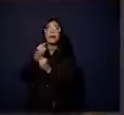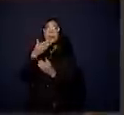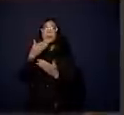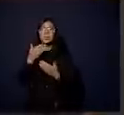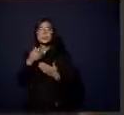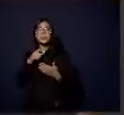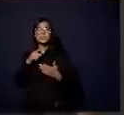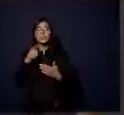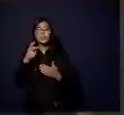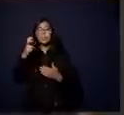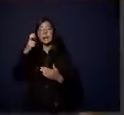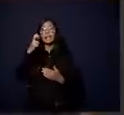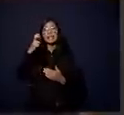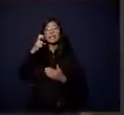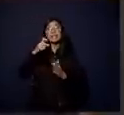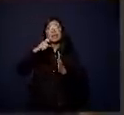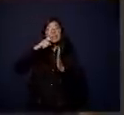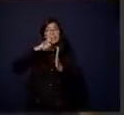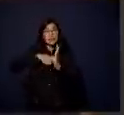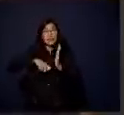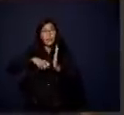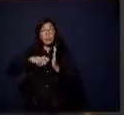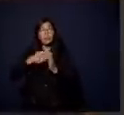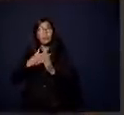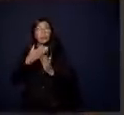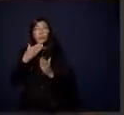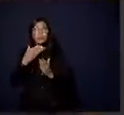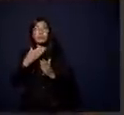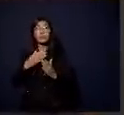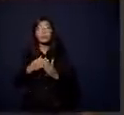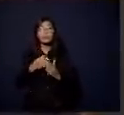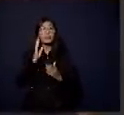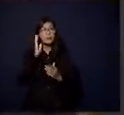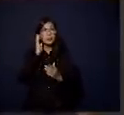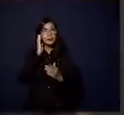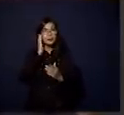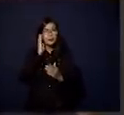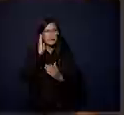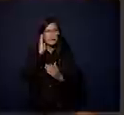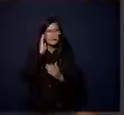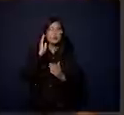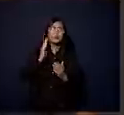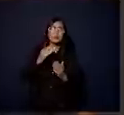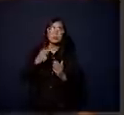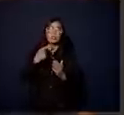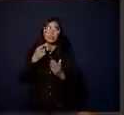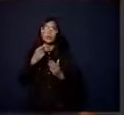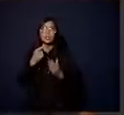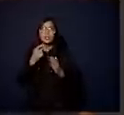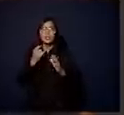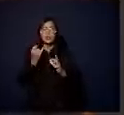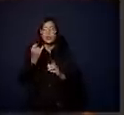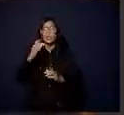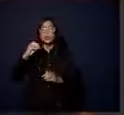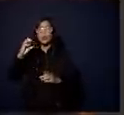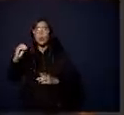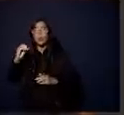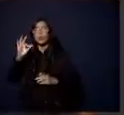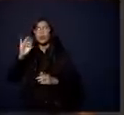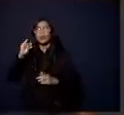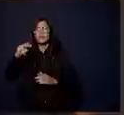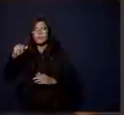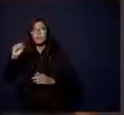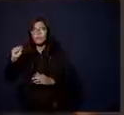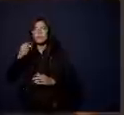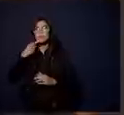base Ampla a gente tem cinco tributos sendo três federais que são piscofins e PI tem a mesma legislação é